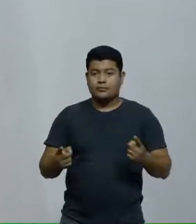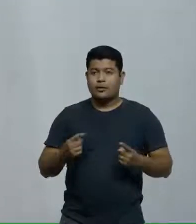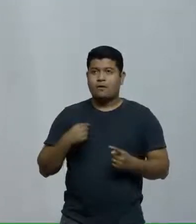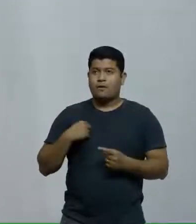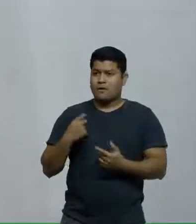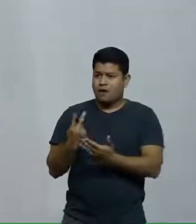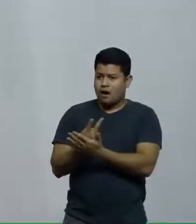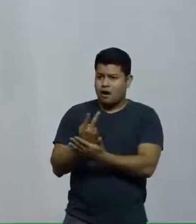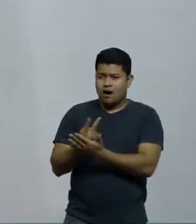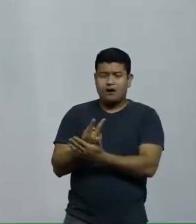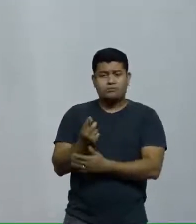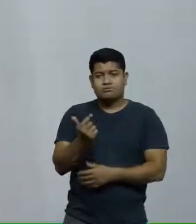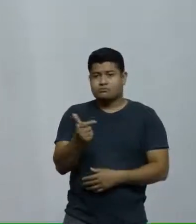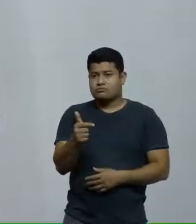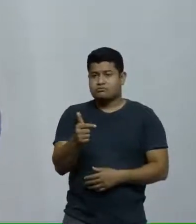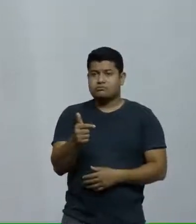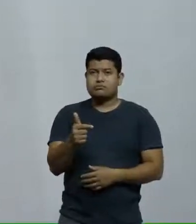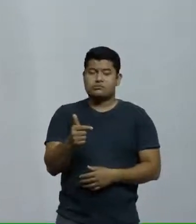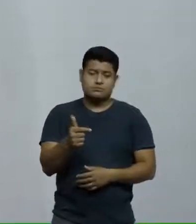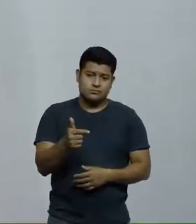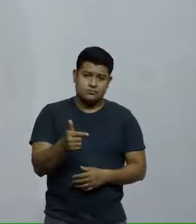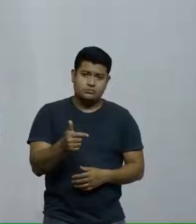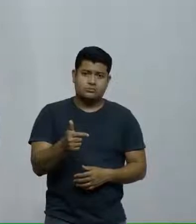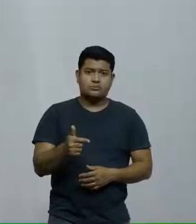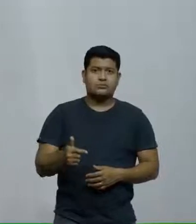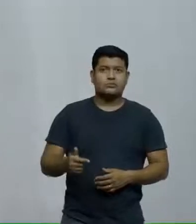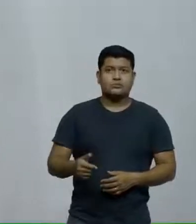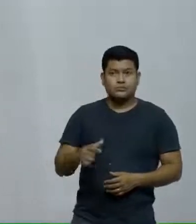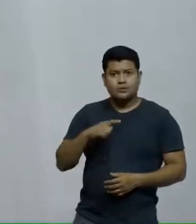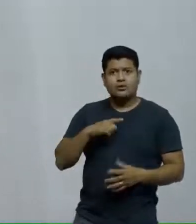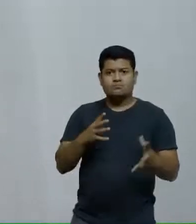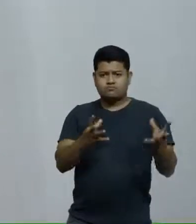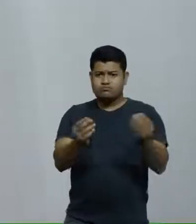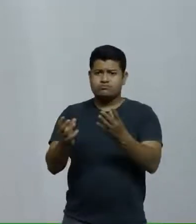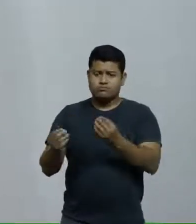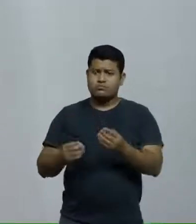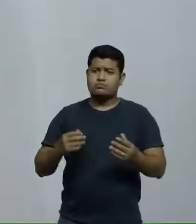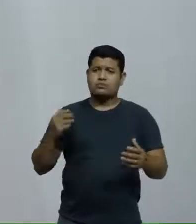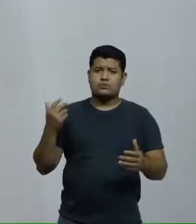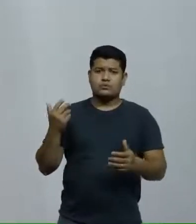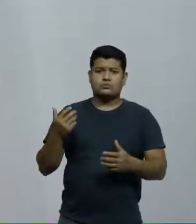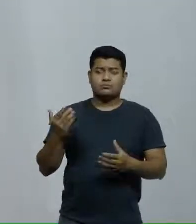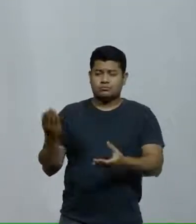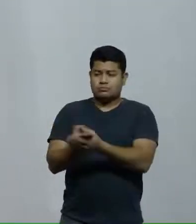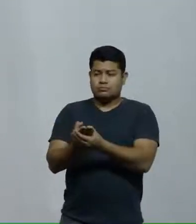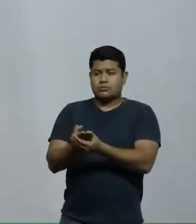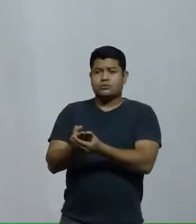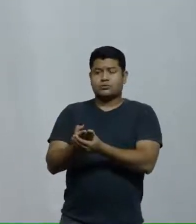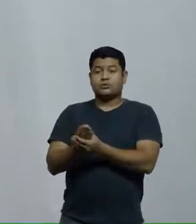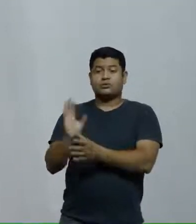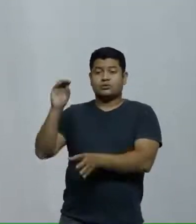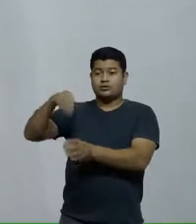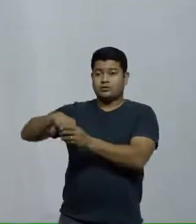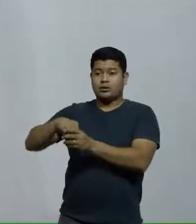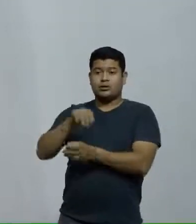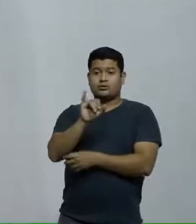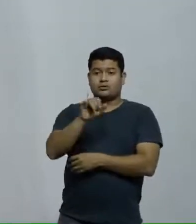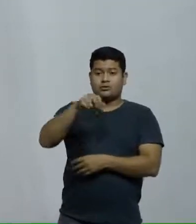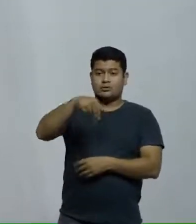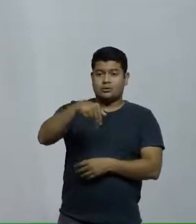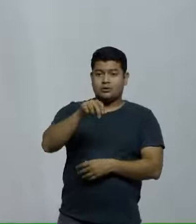tá, nós temos muitas autuações, muitos processos dentro do Instituto de Metrologia, de